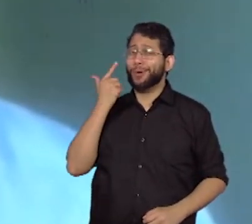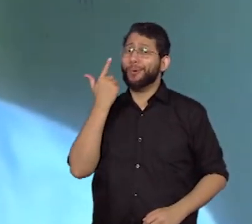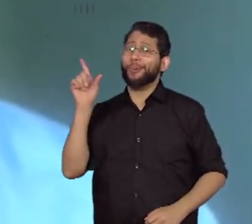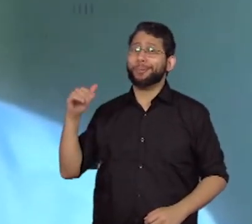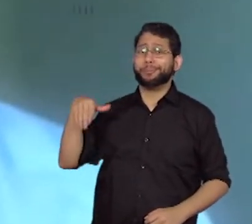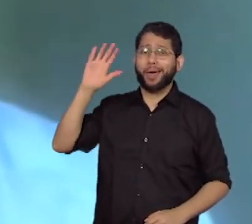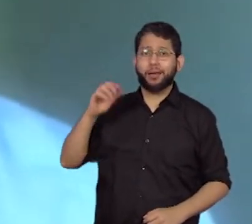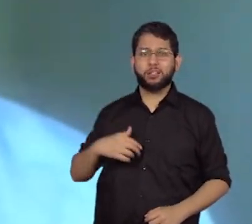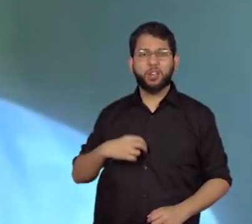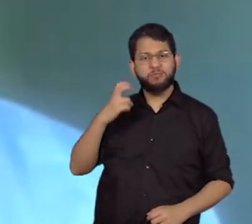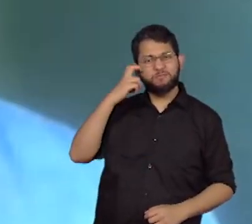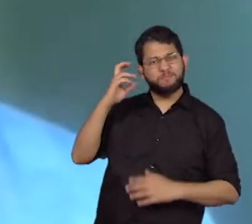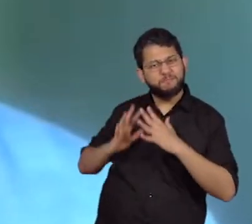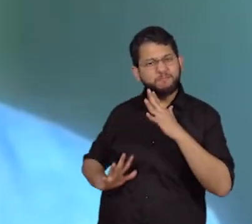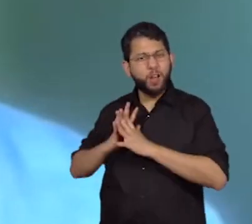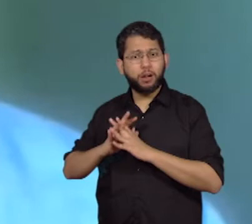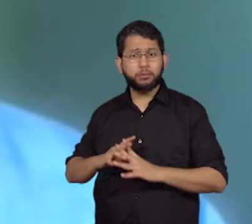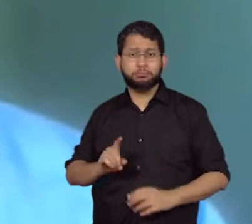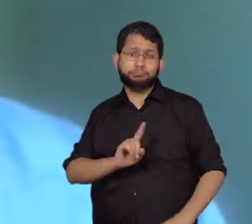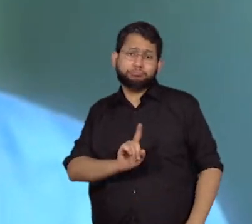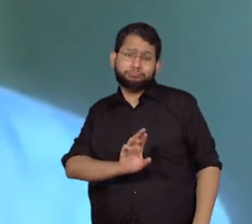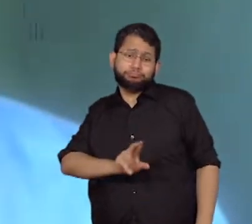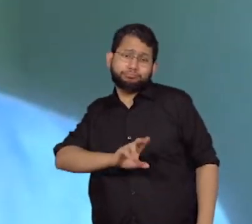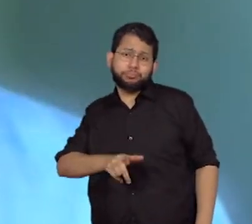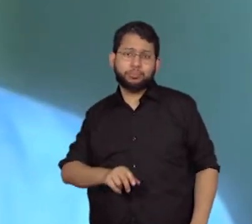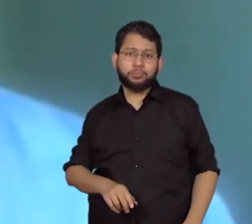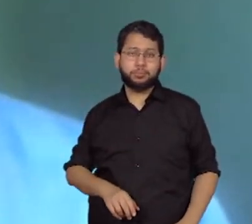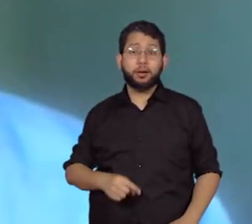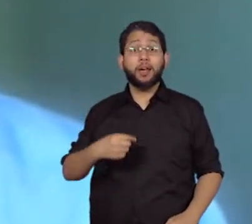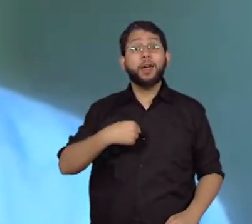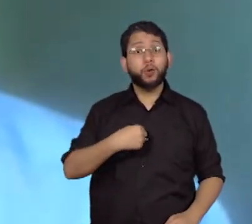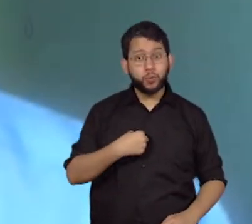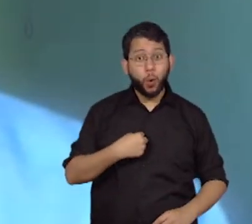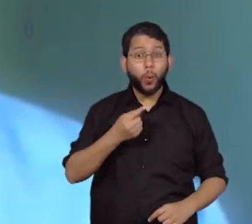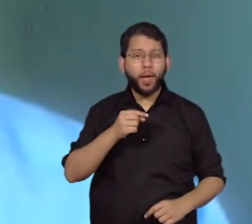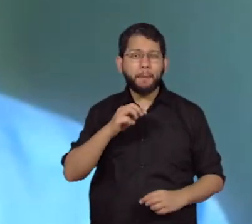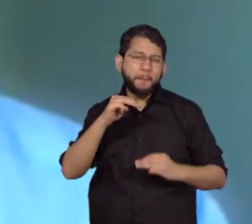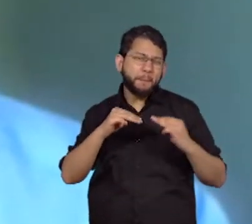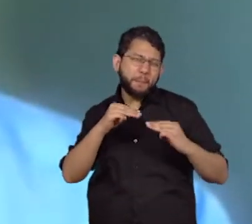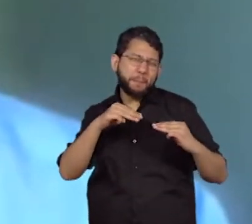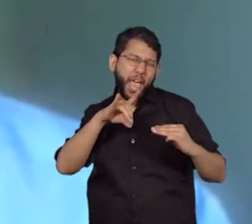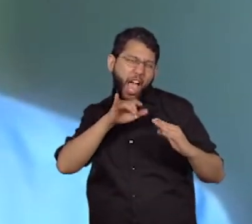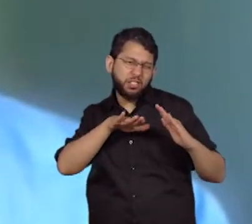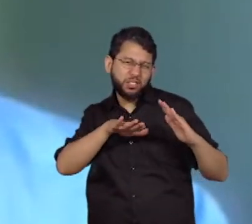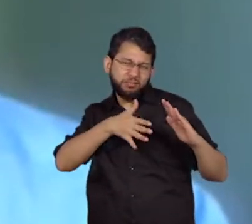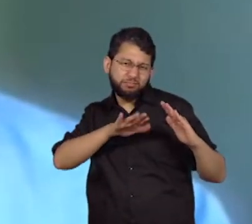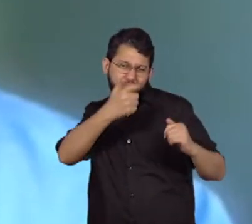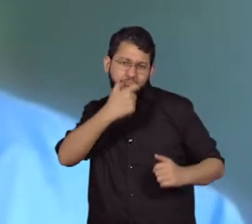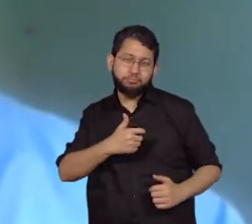sou o cara mais brilhante. Eu não sou. Eu sou bem mediano em várias coisas.